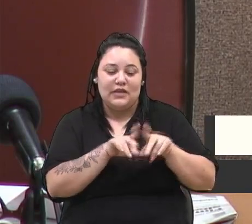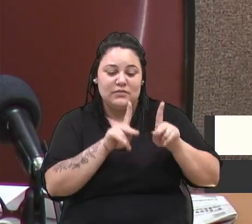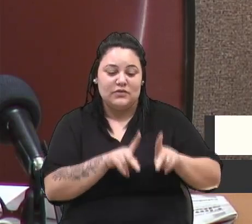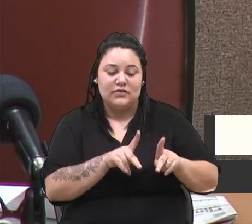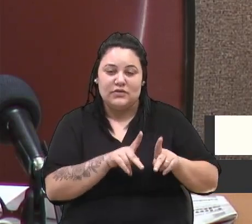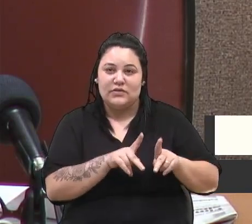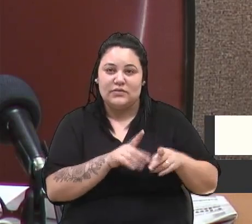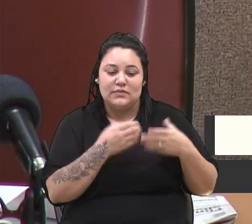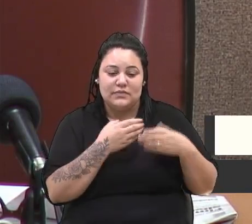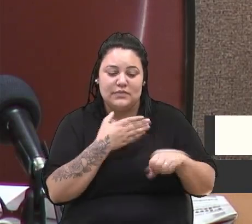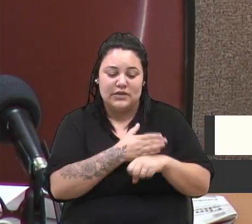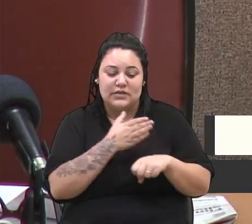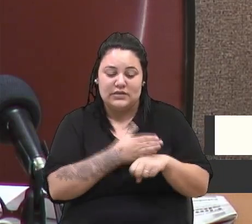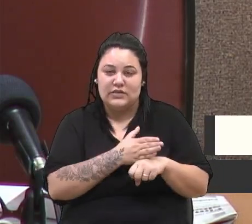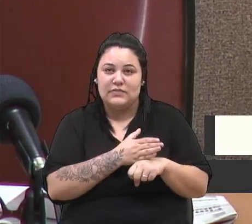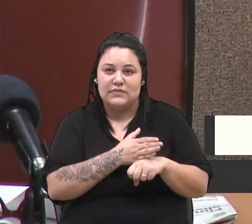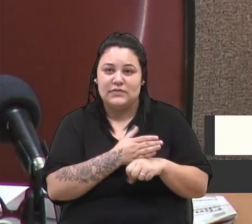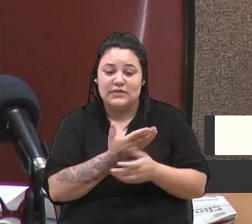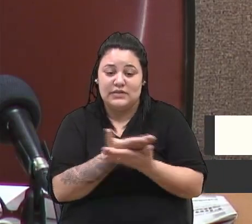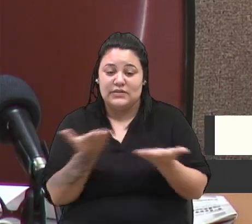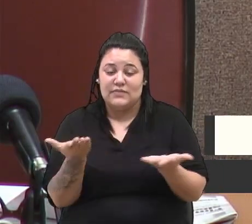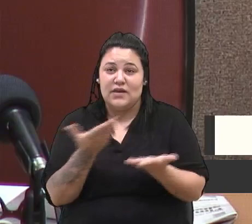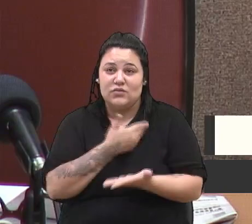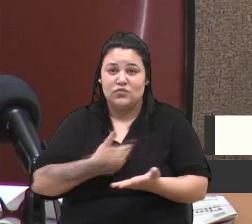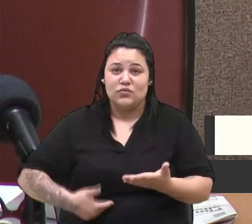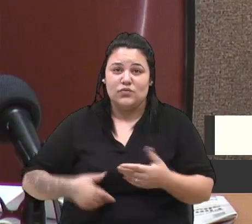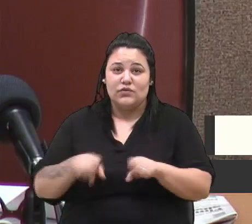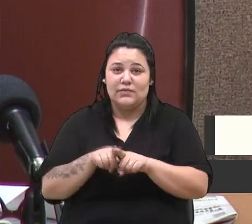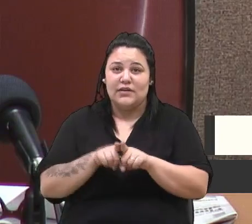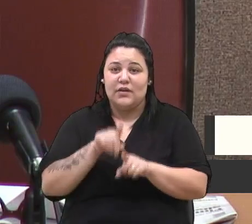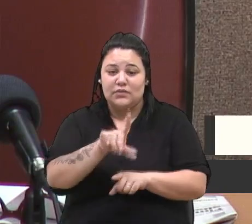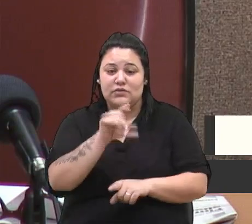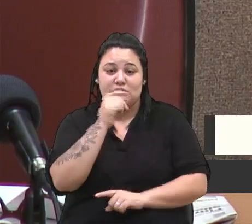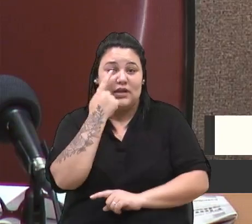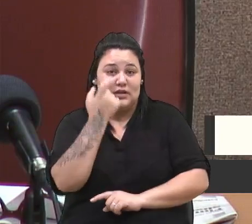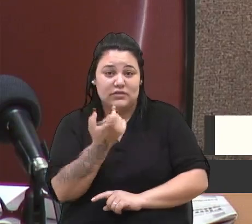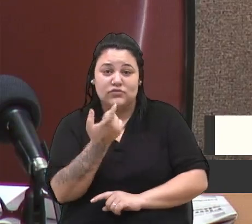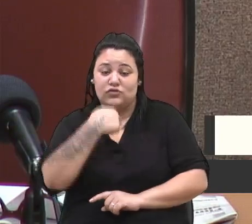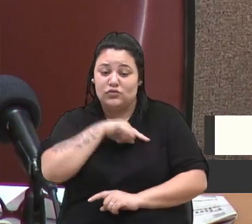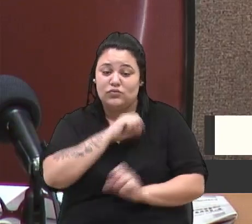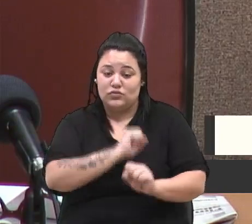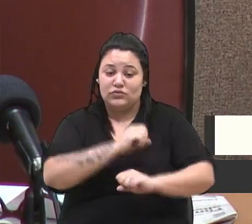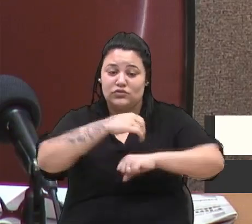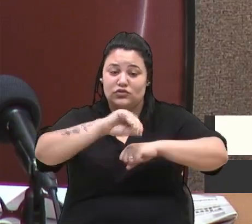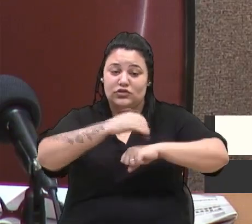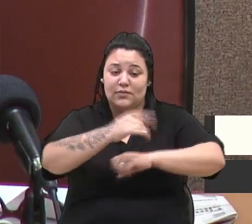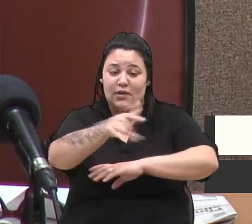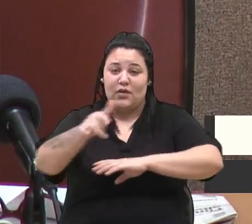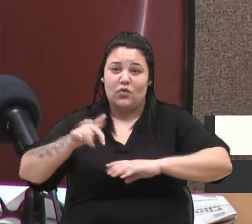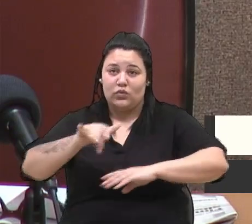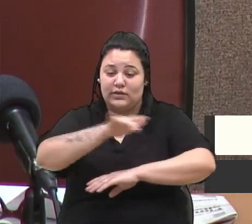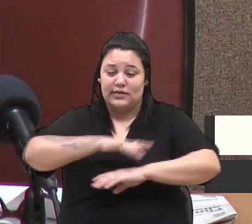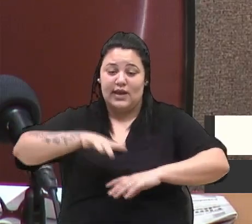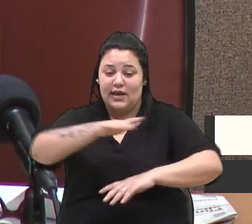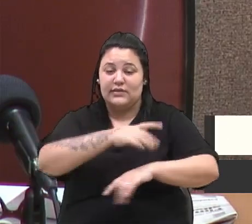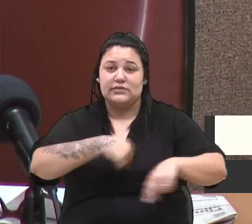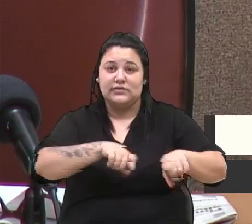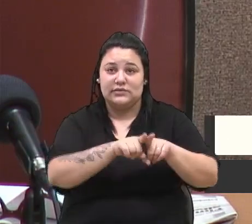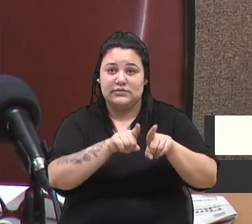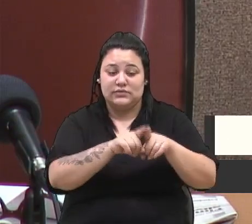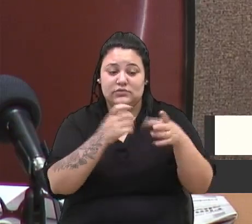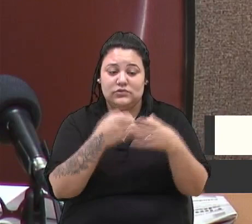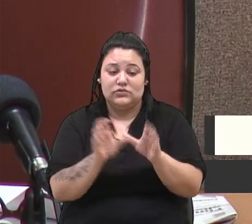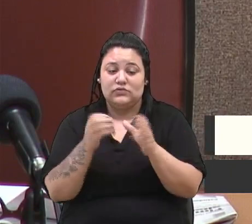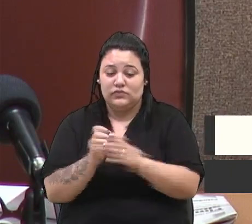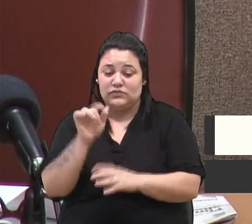Então, é uma iniciativa importante, interessante, para que a gente possa sugerir sugestões para outras áreas de convívio em